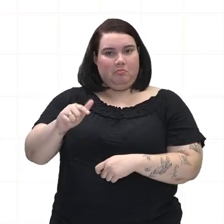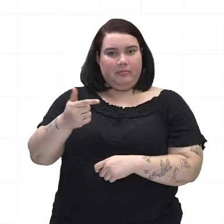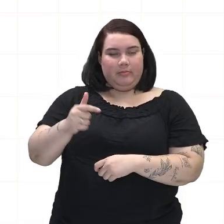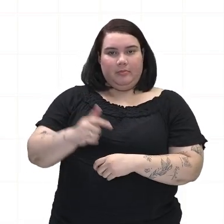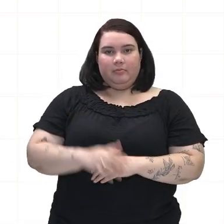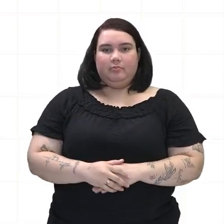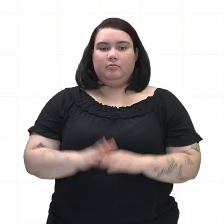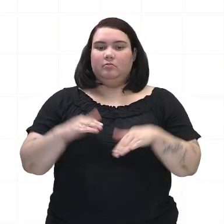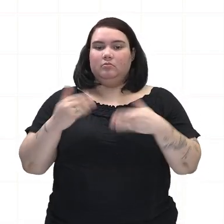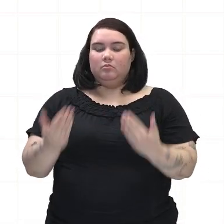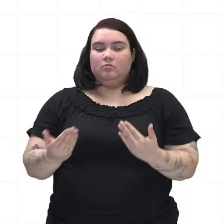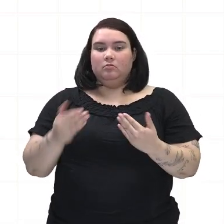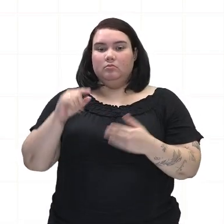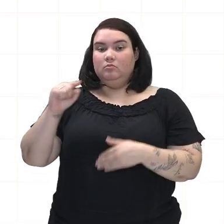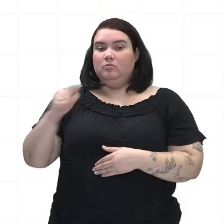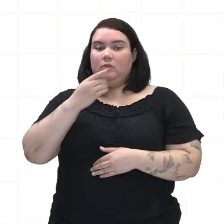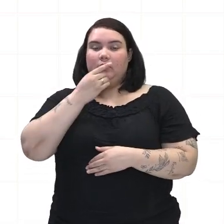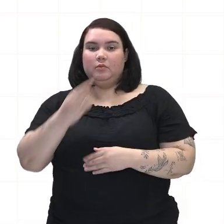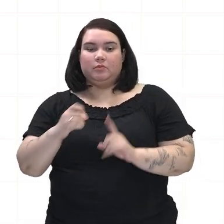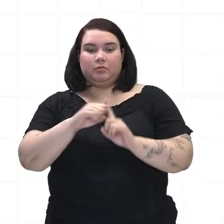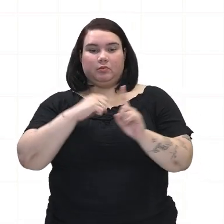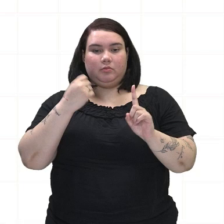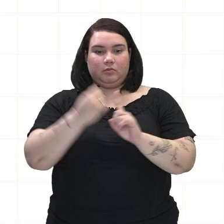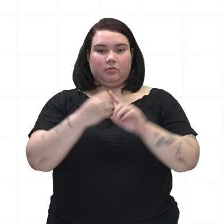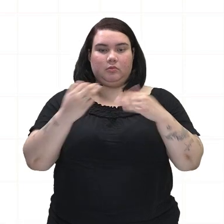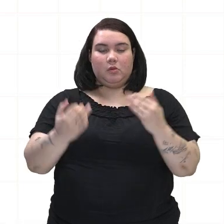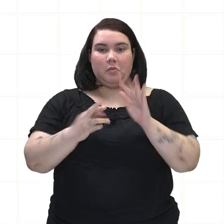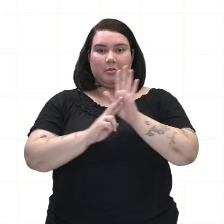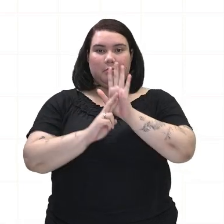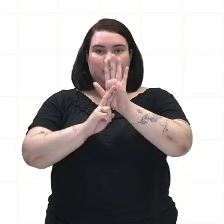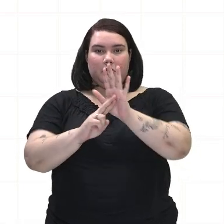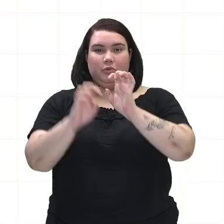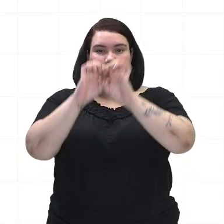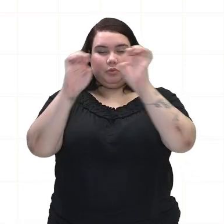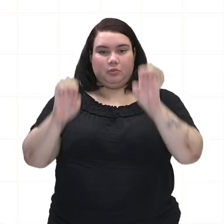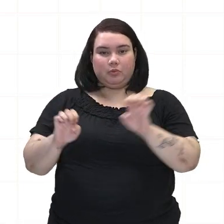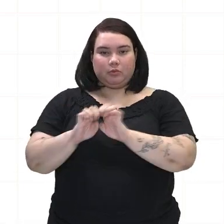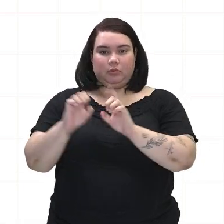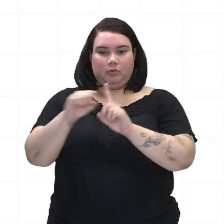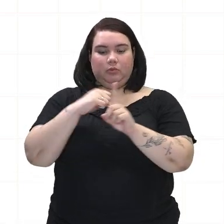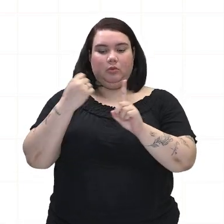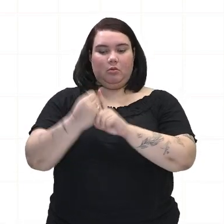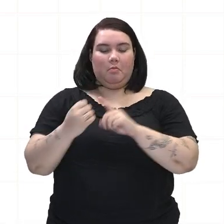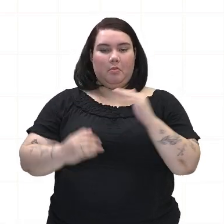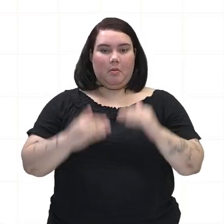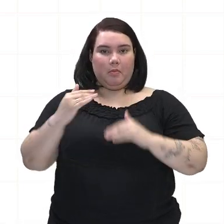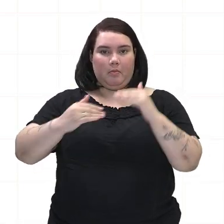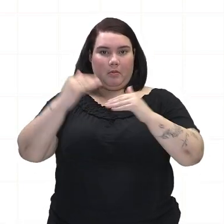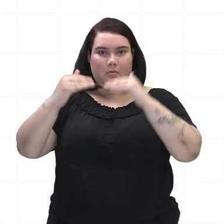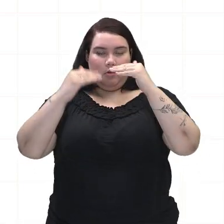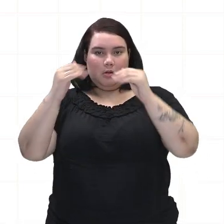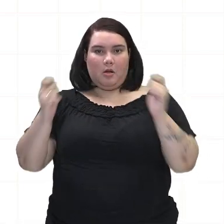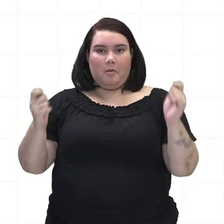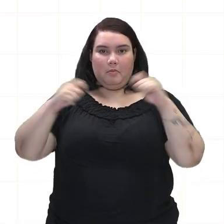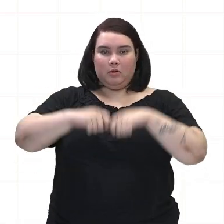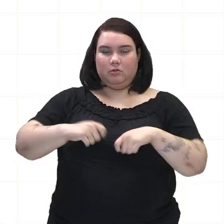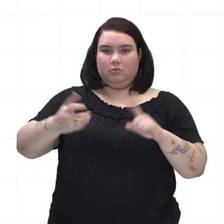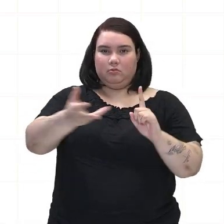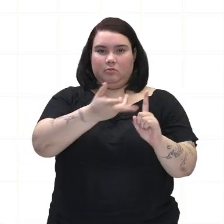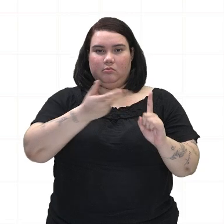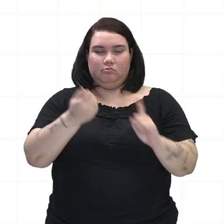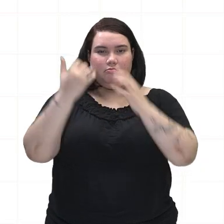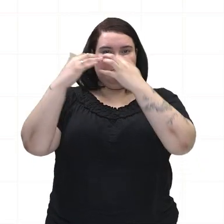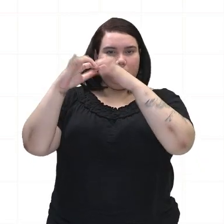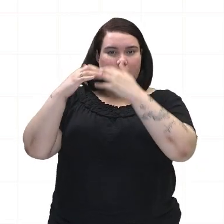a pirâmide que representa a sociedade em grau de desenvolvimento, tá? E capacidades cognitivas